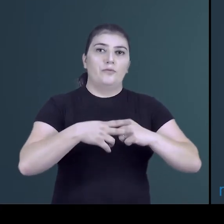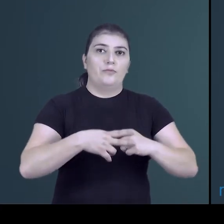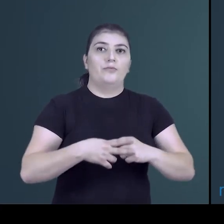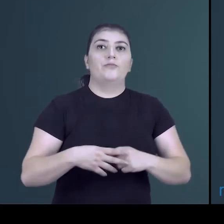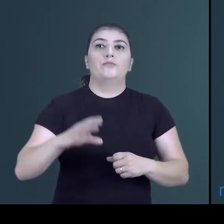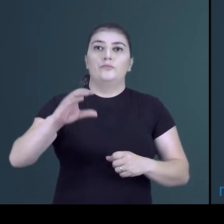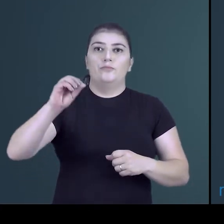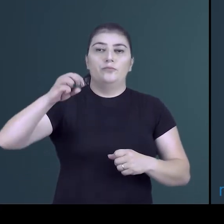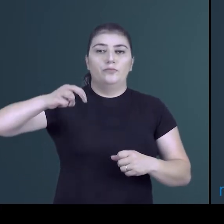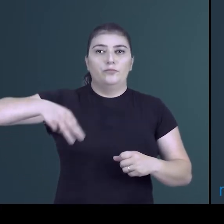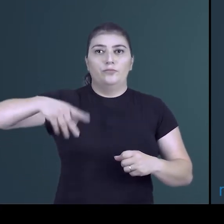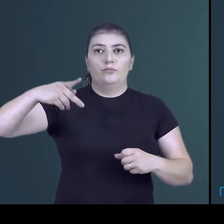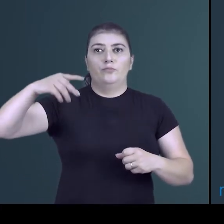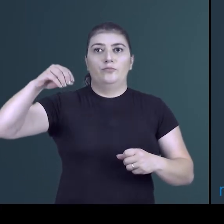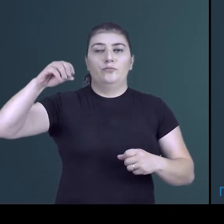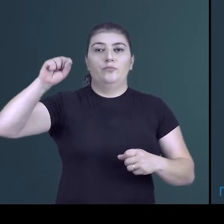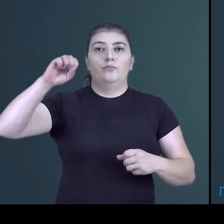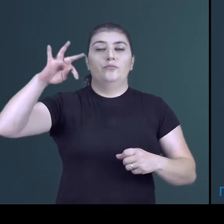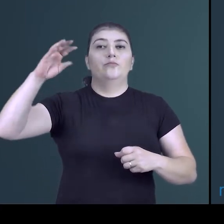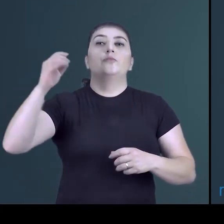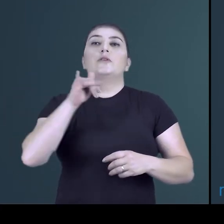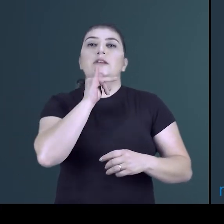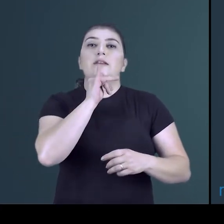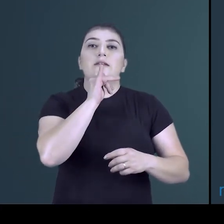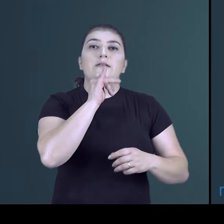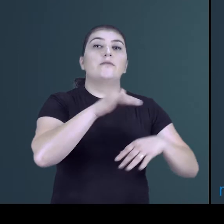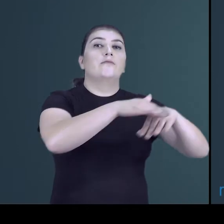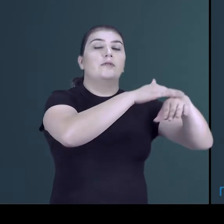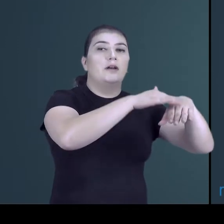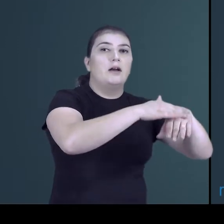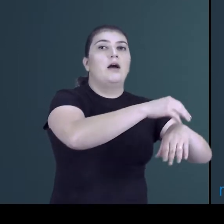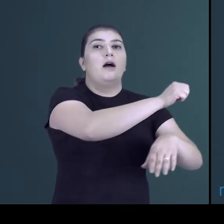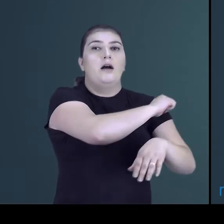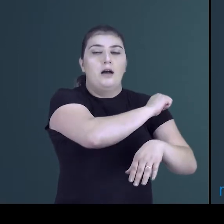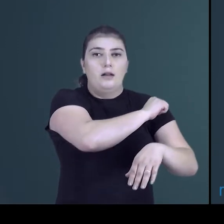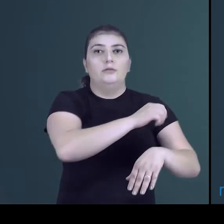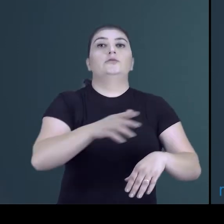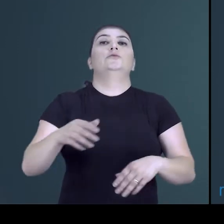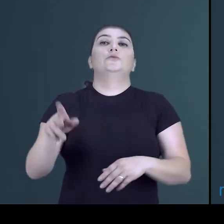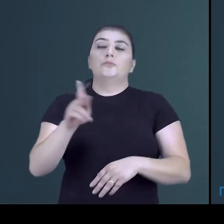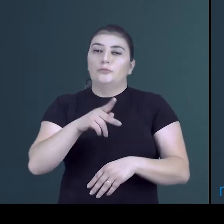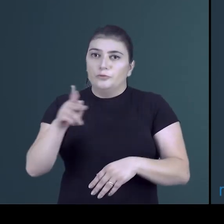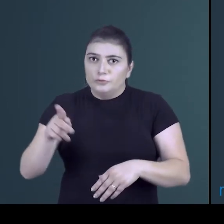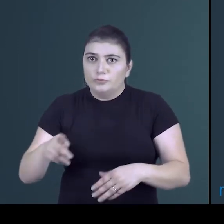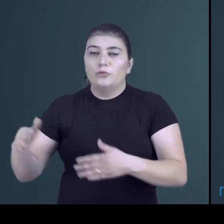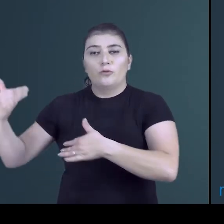um sujeito composto após o verbo, conversava o professor e o aluno sobre as